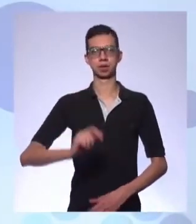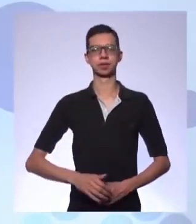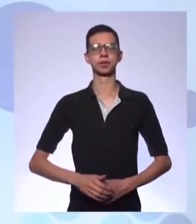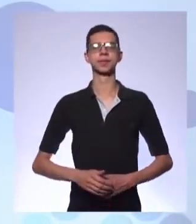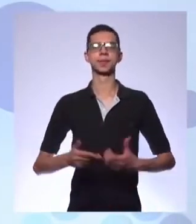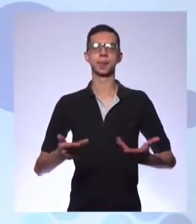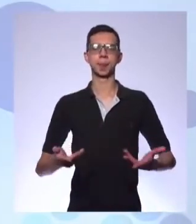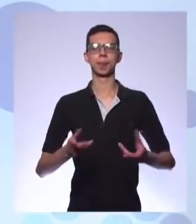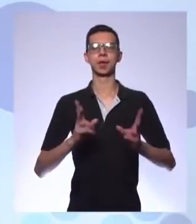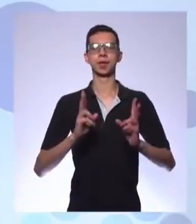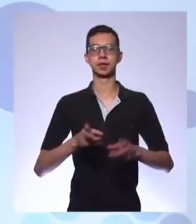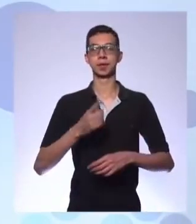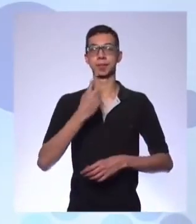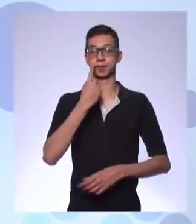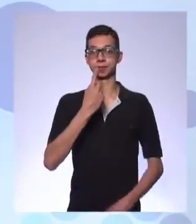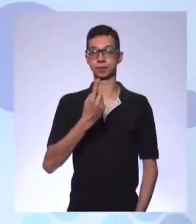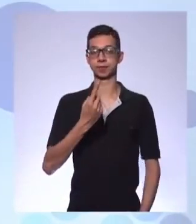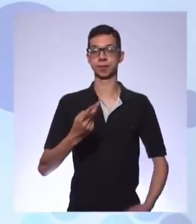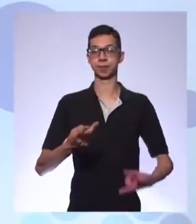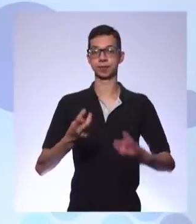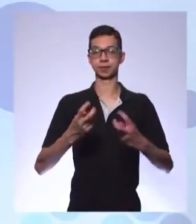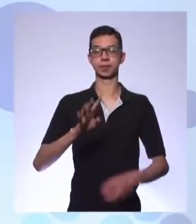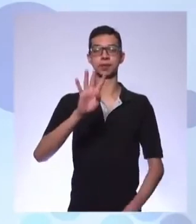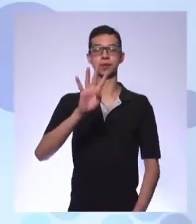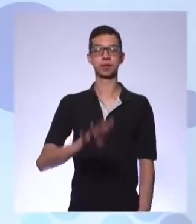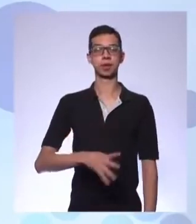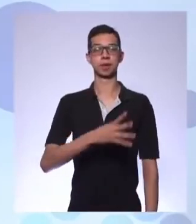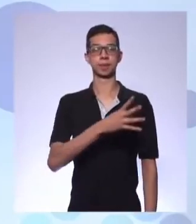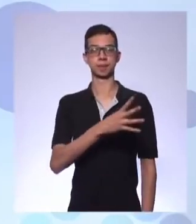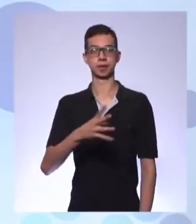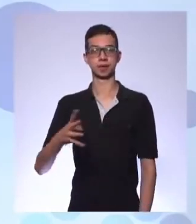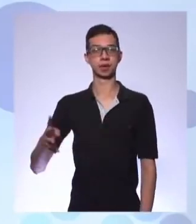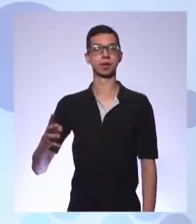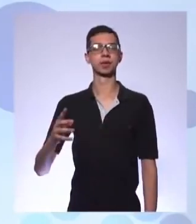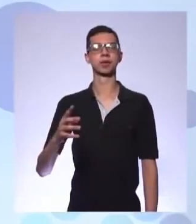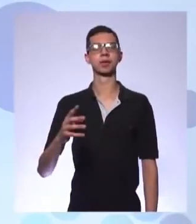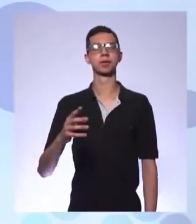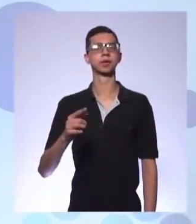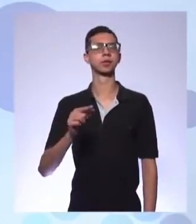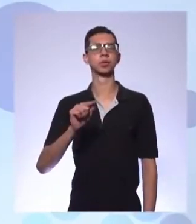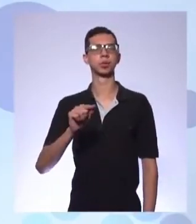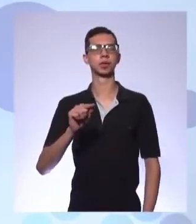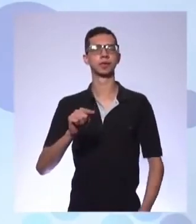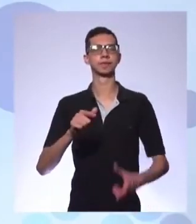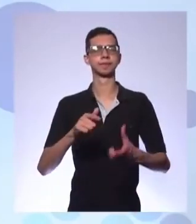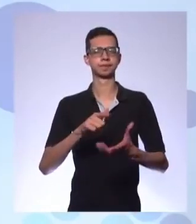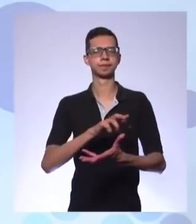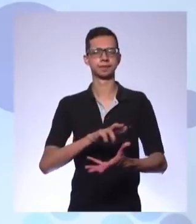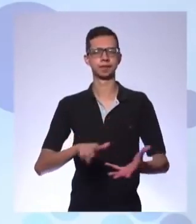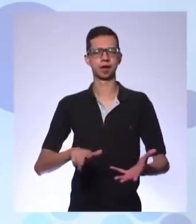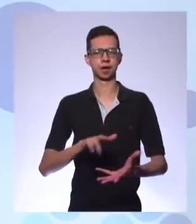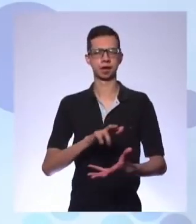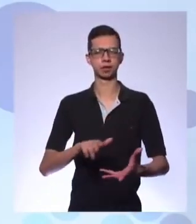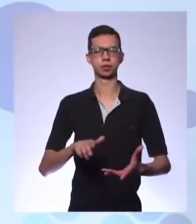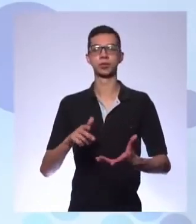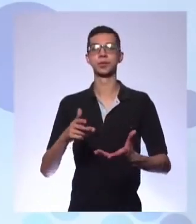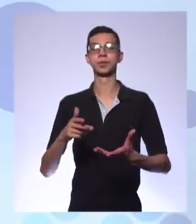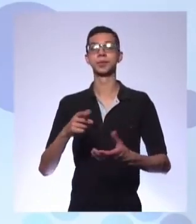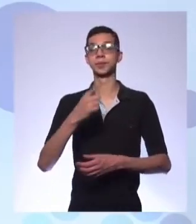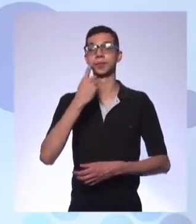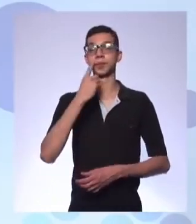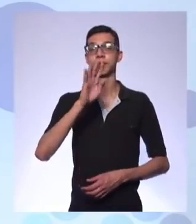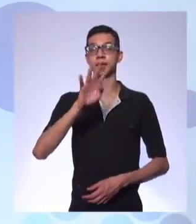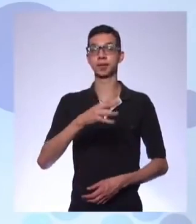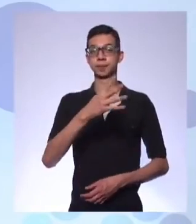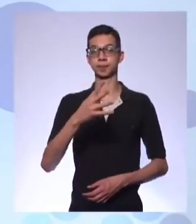que a gente encontra nas tabelas, em geral não vou generalizar, mas em muitos pacotes, a gente tem essa tabela nutricional com